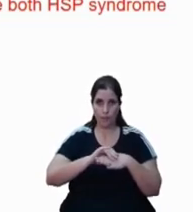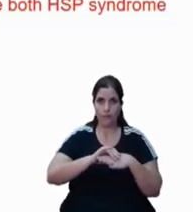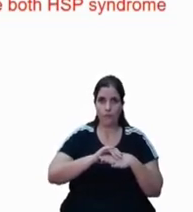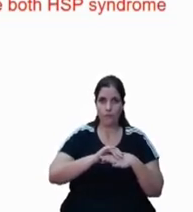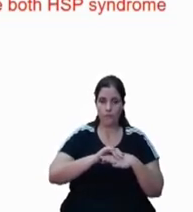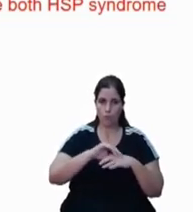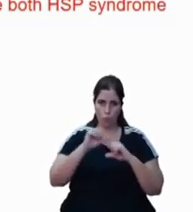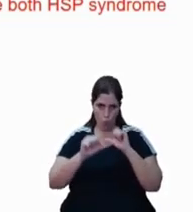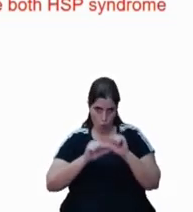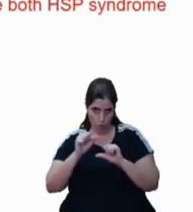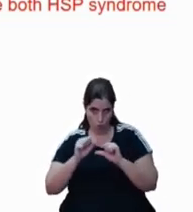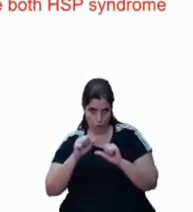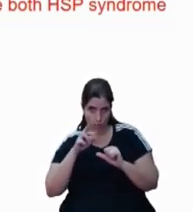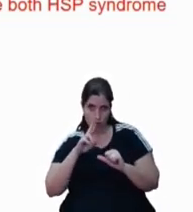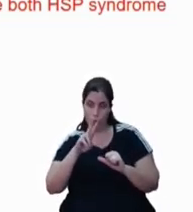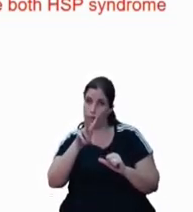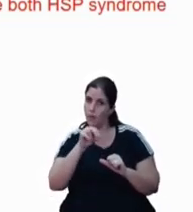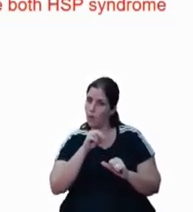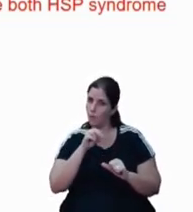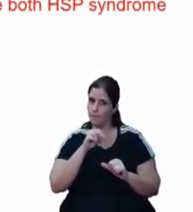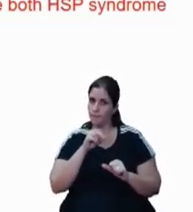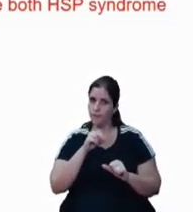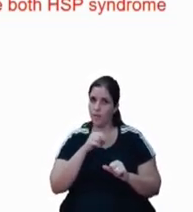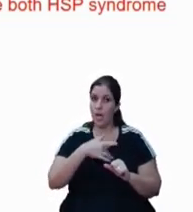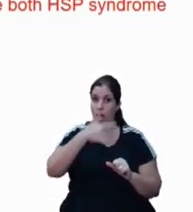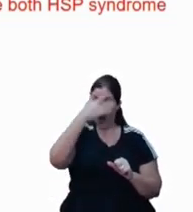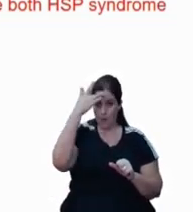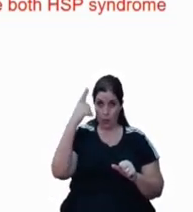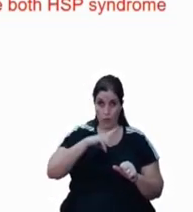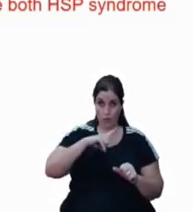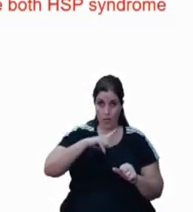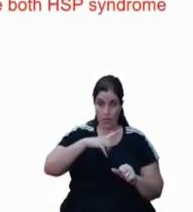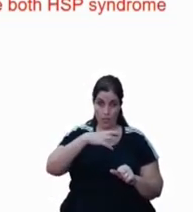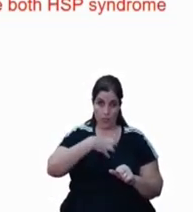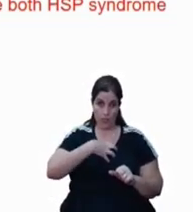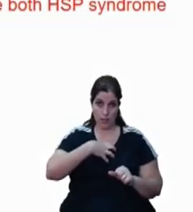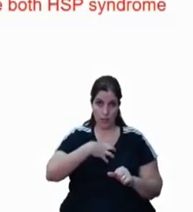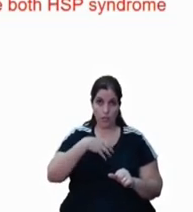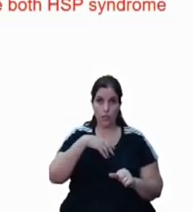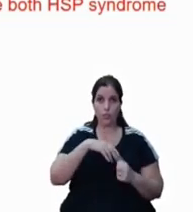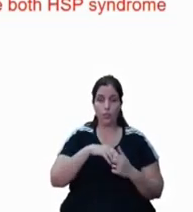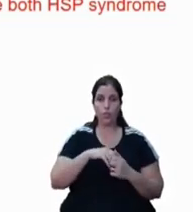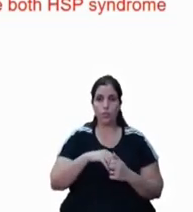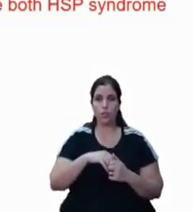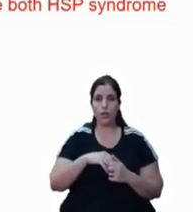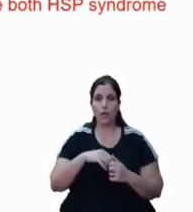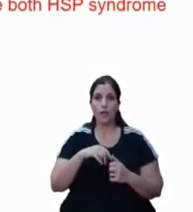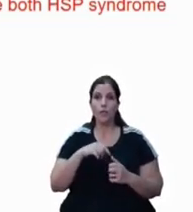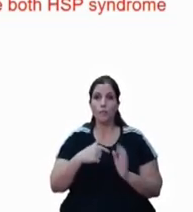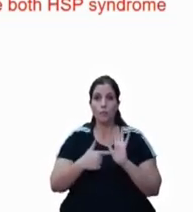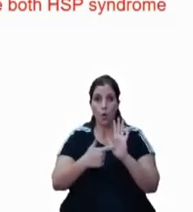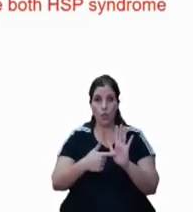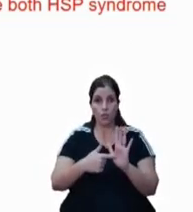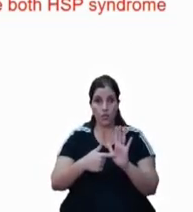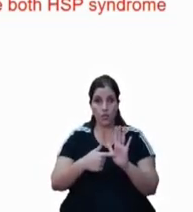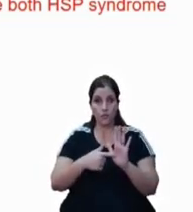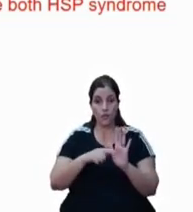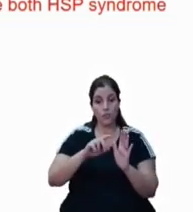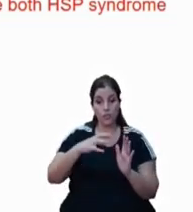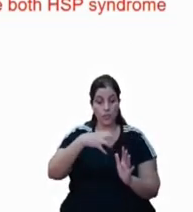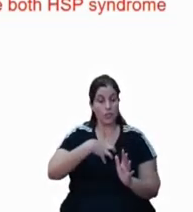HSP? Resposta: não. O indivíduo tem síndrome PLS. Este é um diagnóstico clínico baseado em sinais e